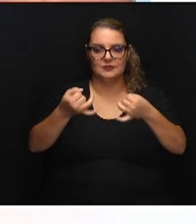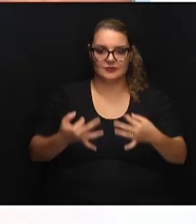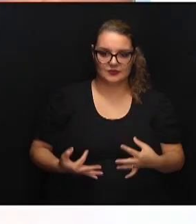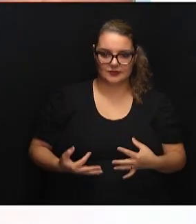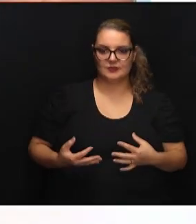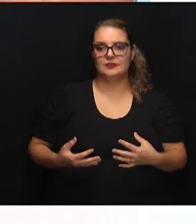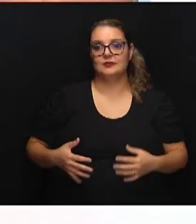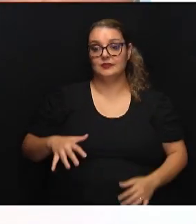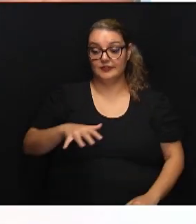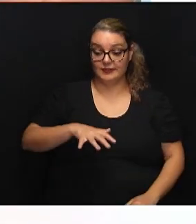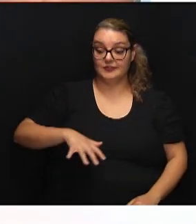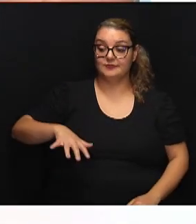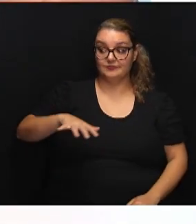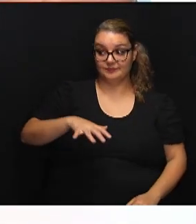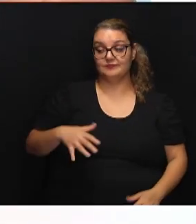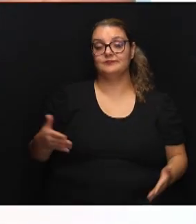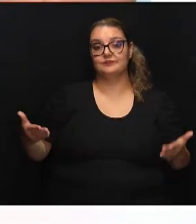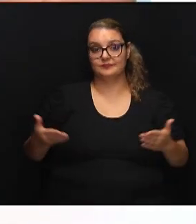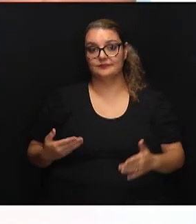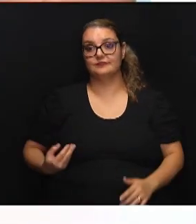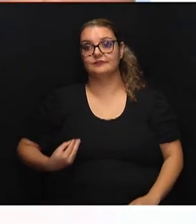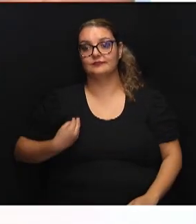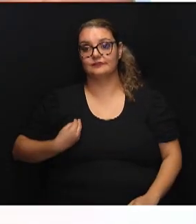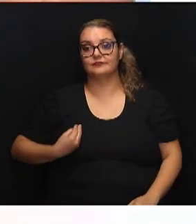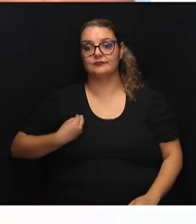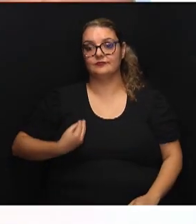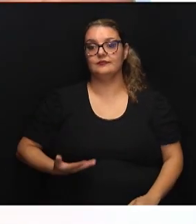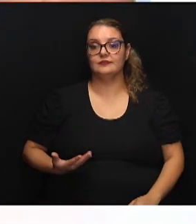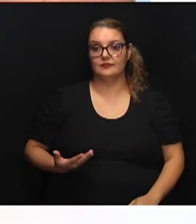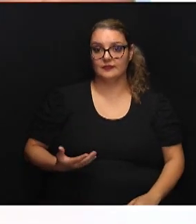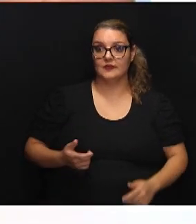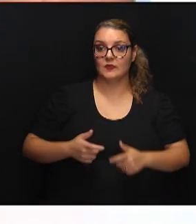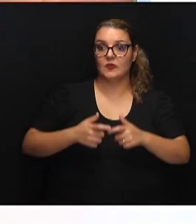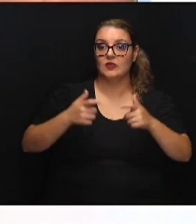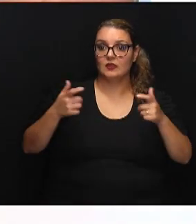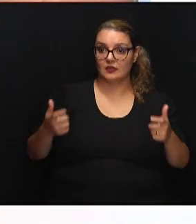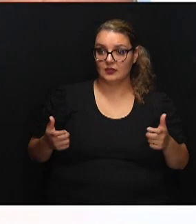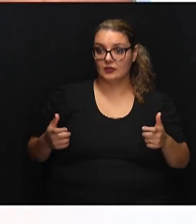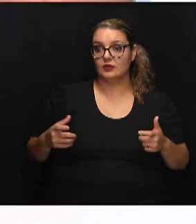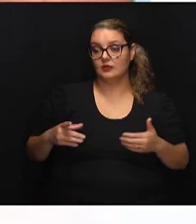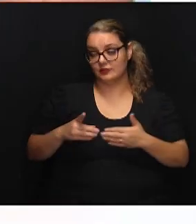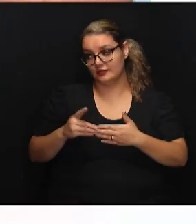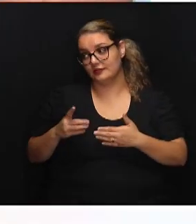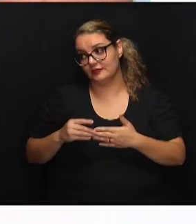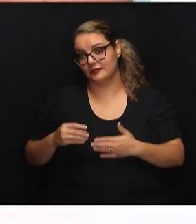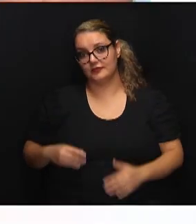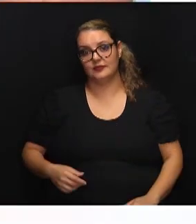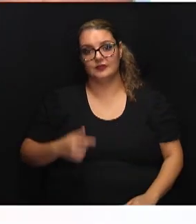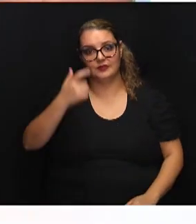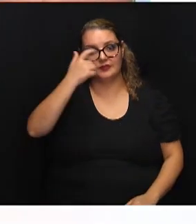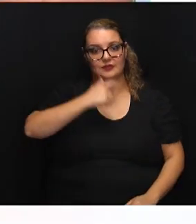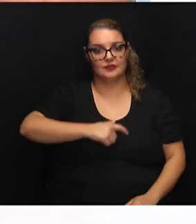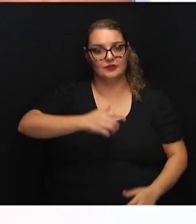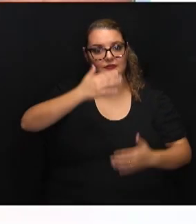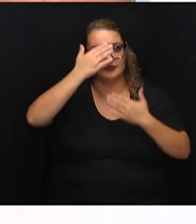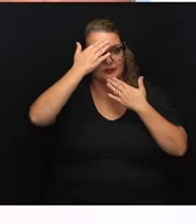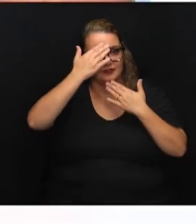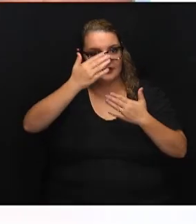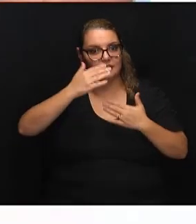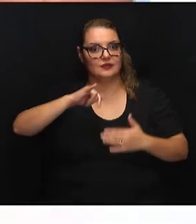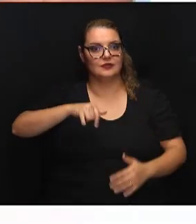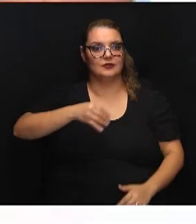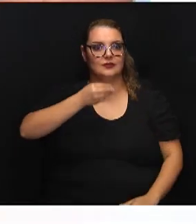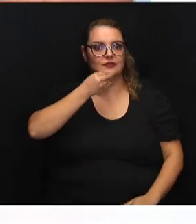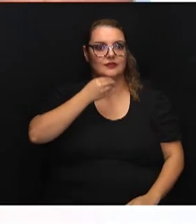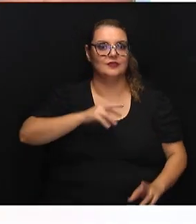esse cenário atual que a gente está vivendo, né, desse aumento da moeda norte-americana. Eu agradeço a oportunidade e